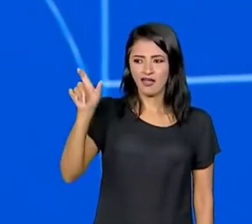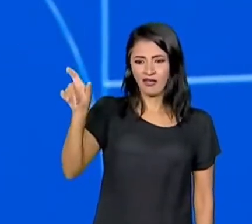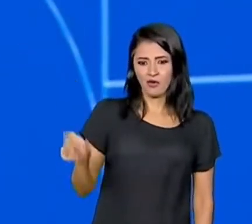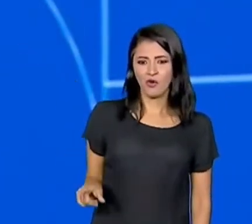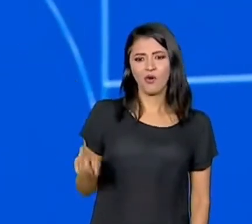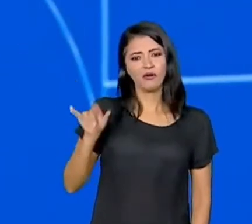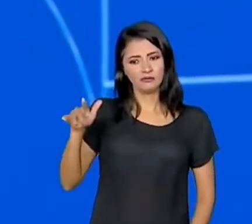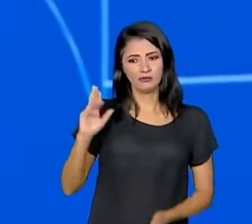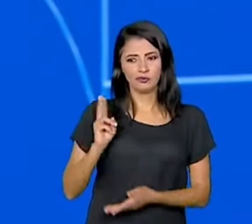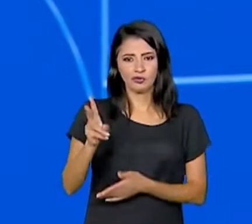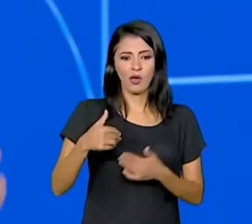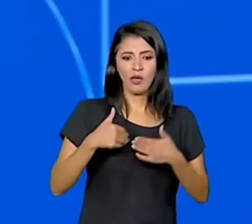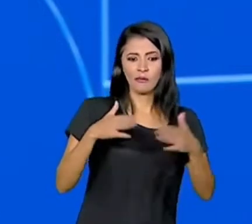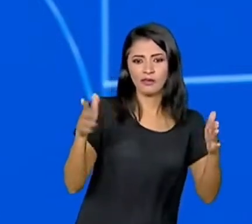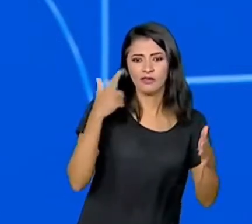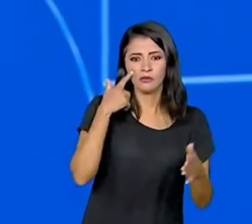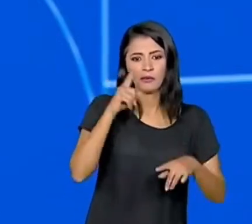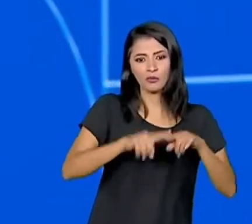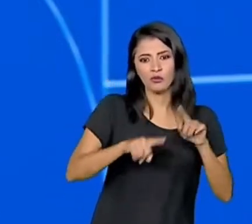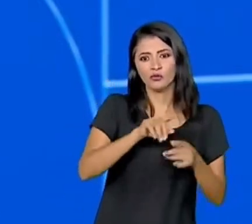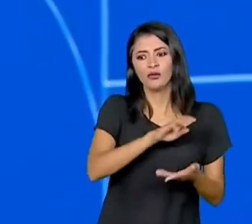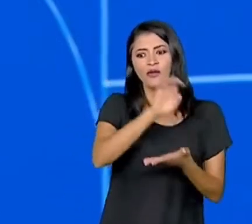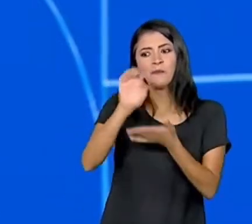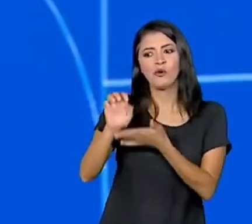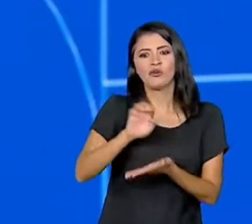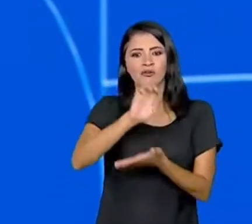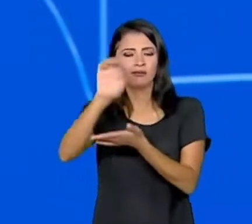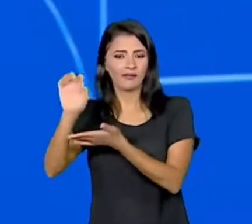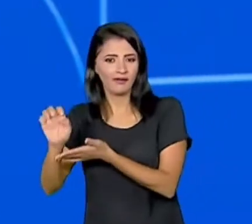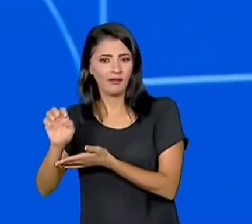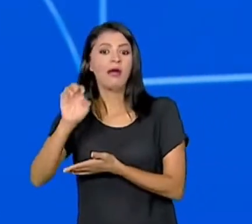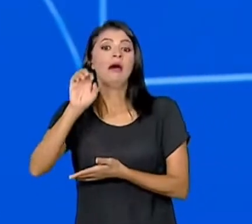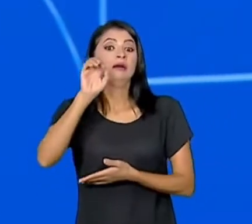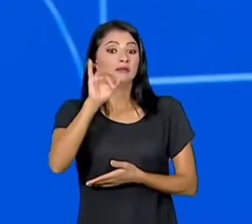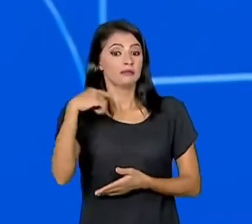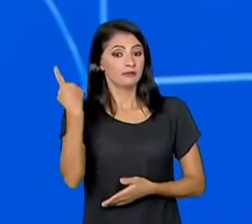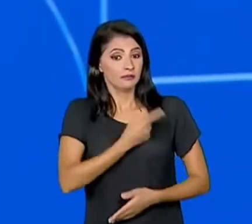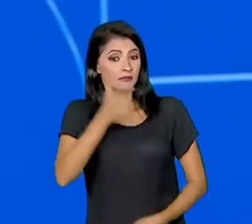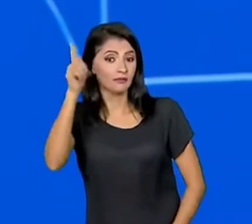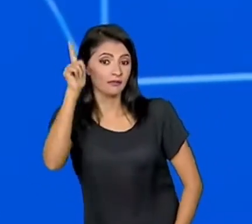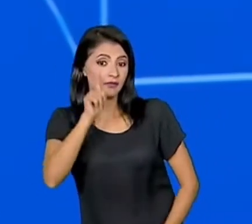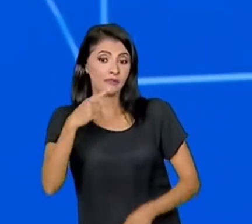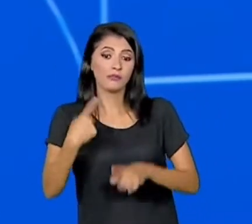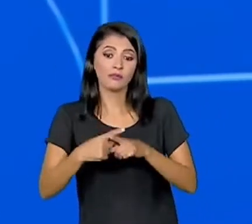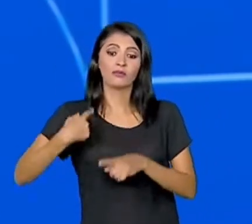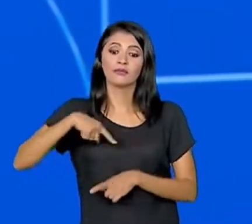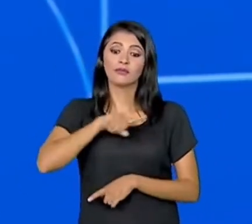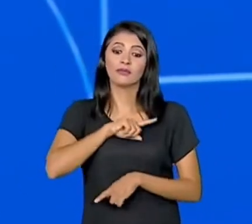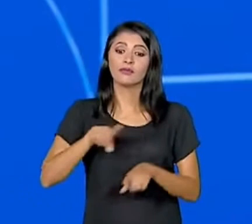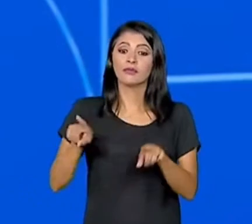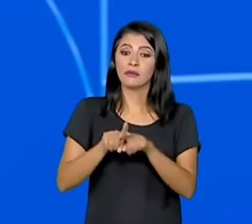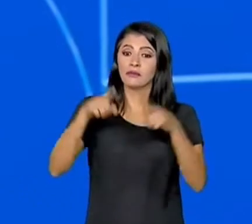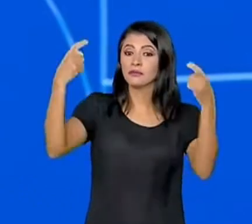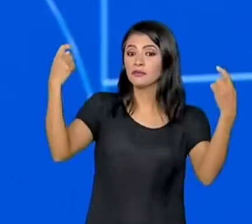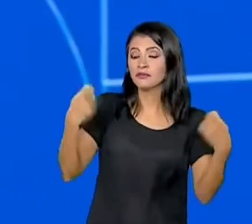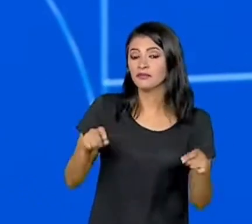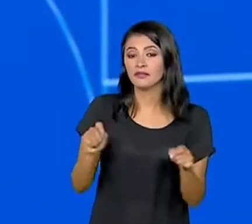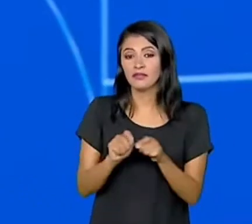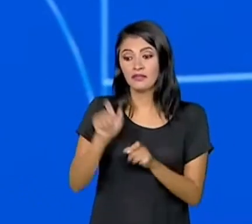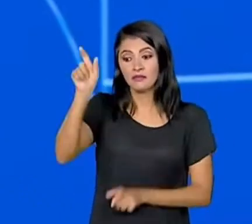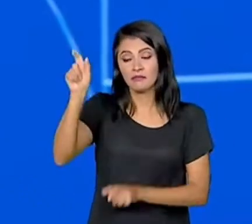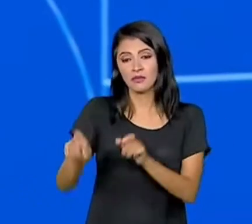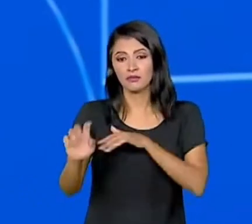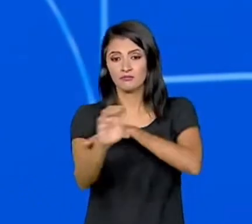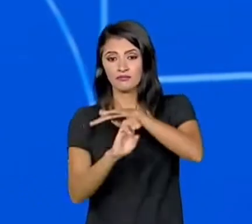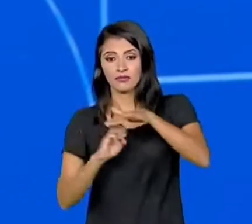mais mercado para exportar mais produto, se a gente conseguir, porque nós precisamos também fazer com que os